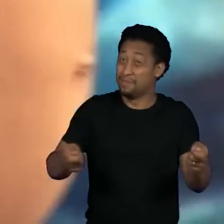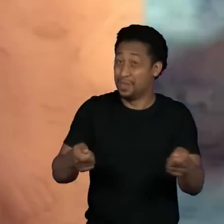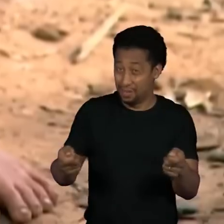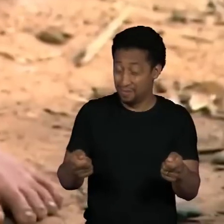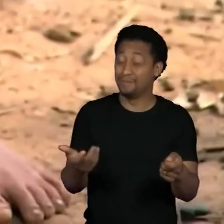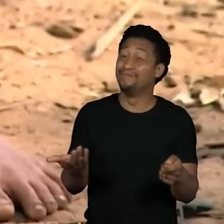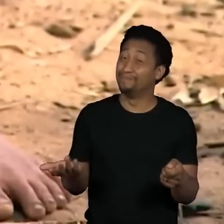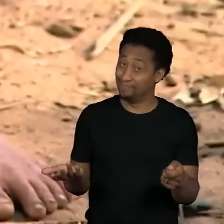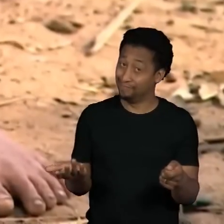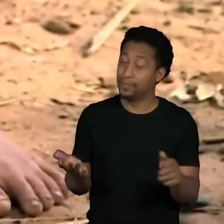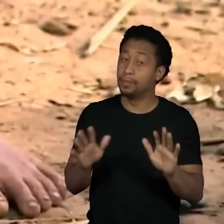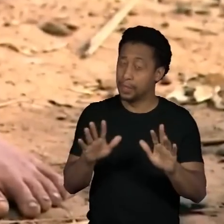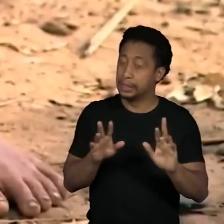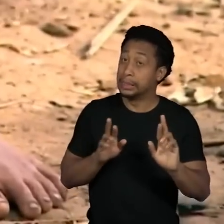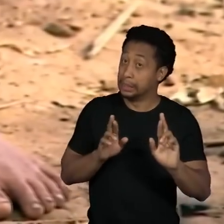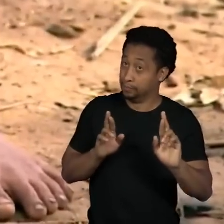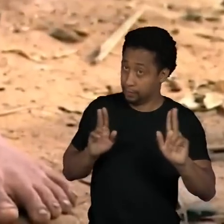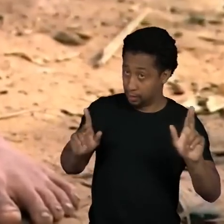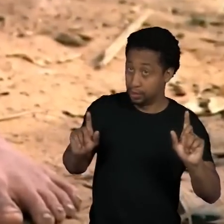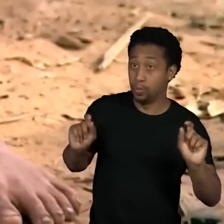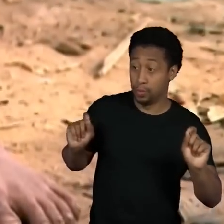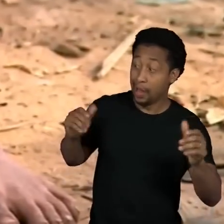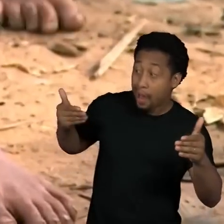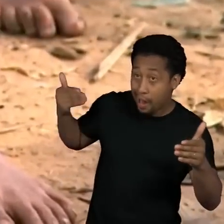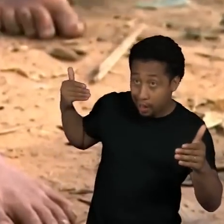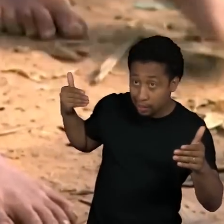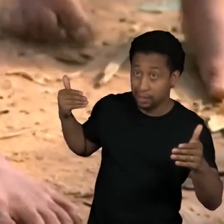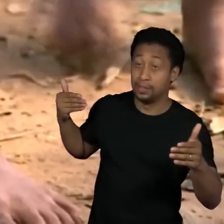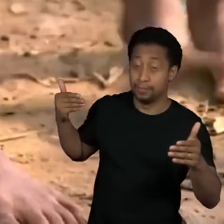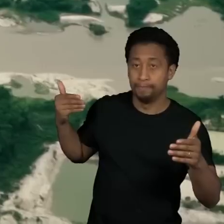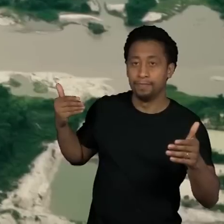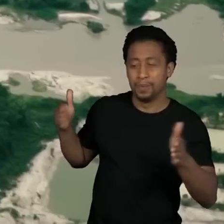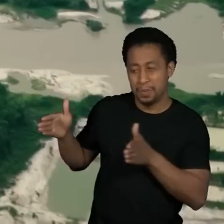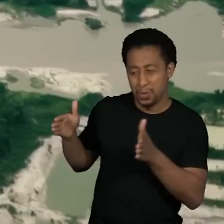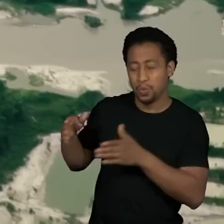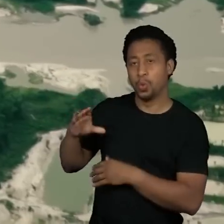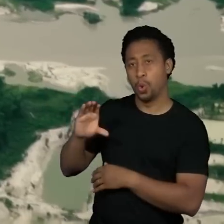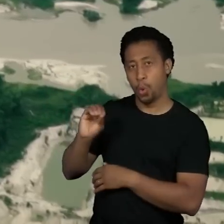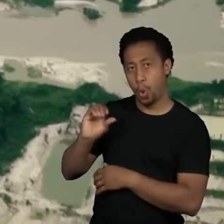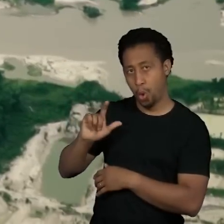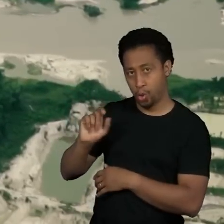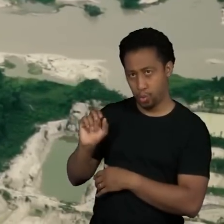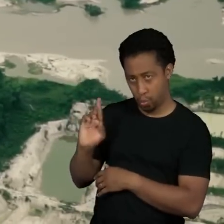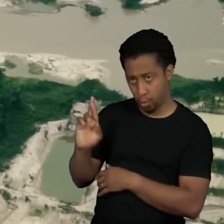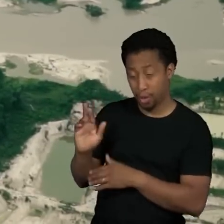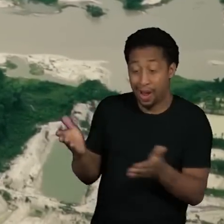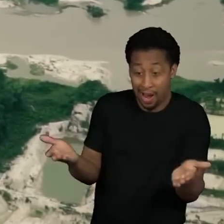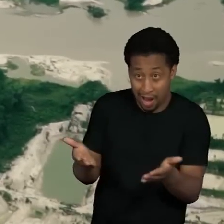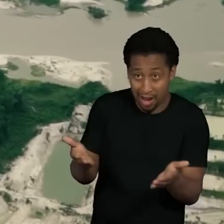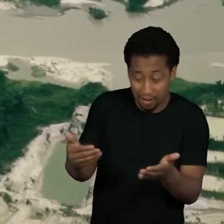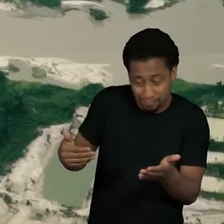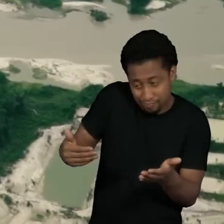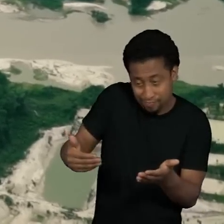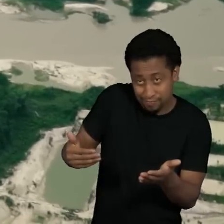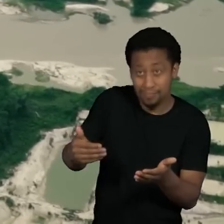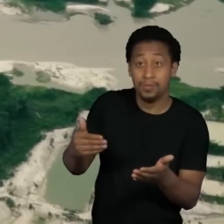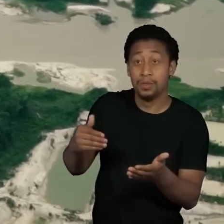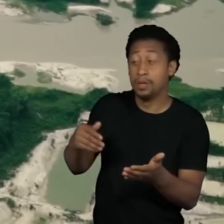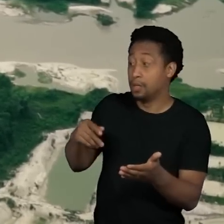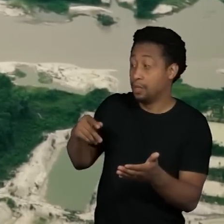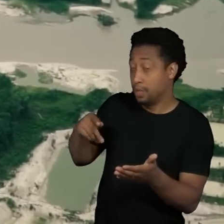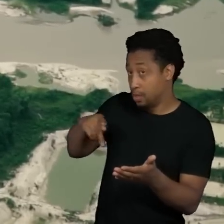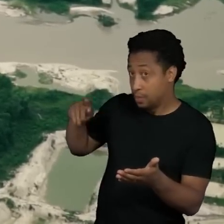que nesse momento, essas indústrias de garimpo utilizam equipamentos pesados